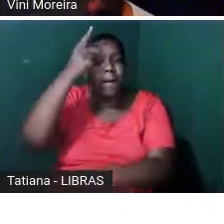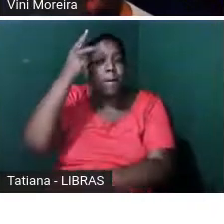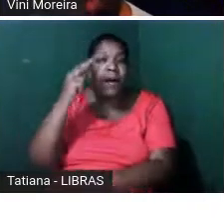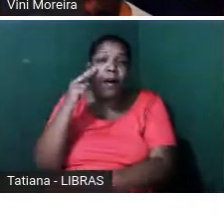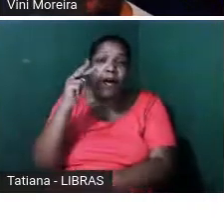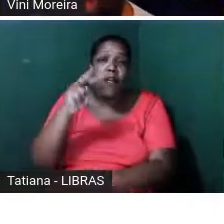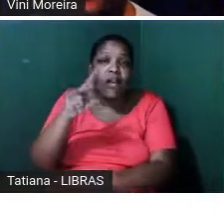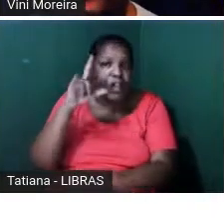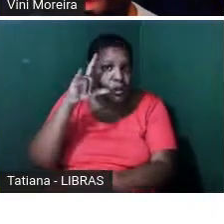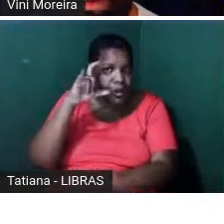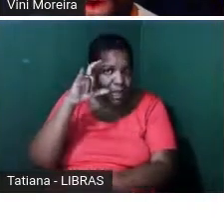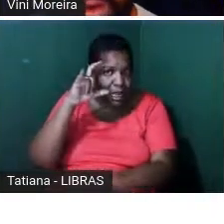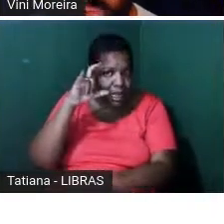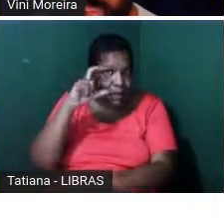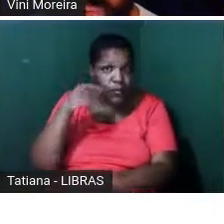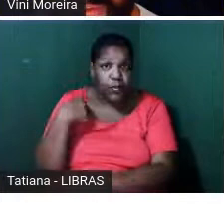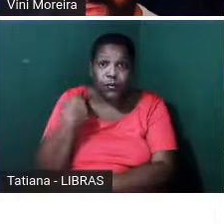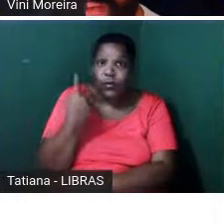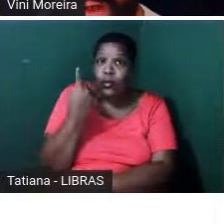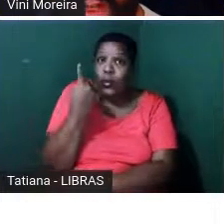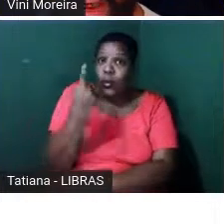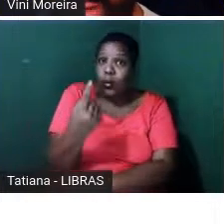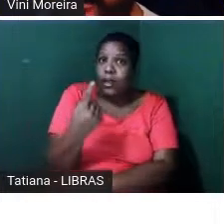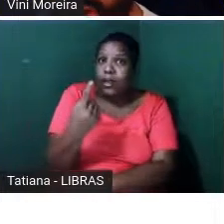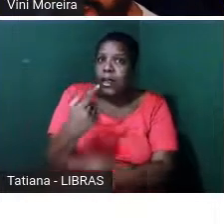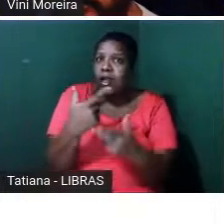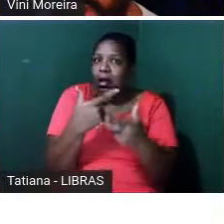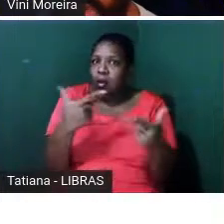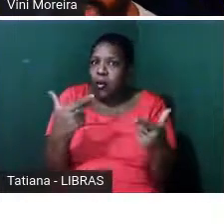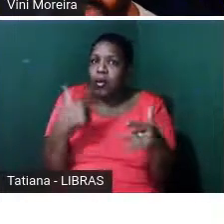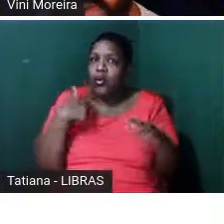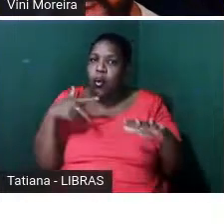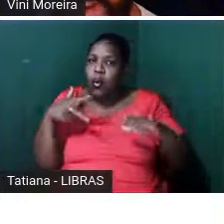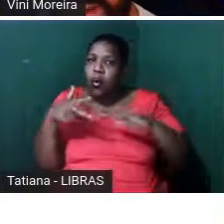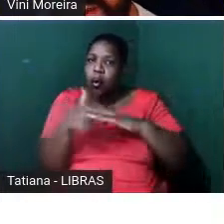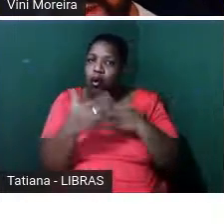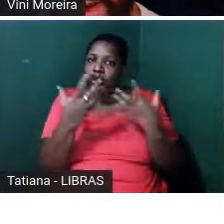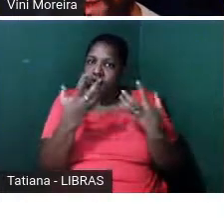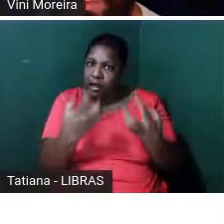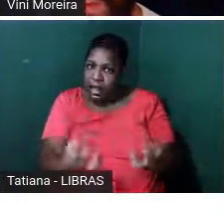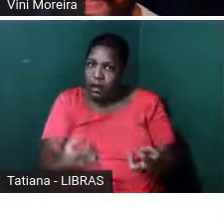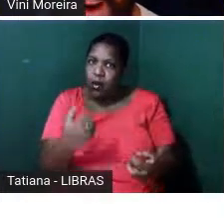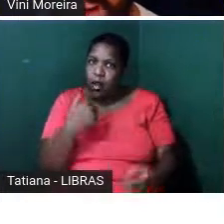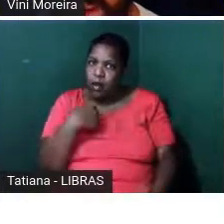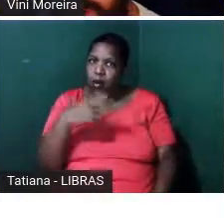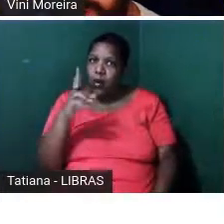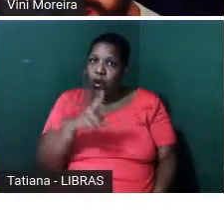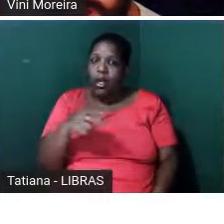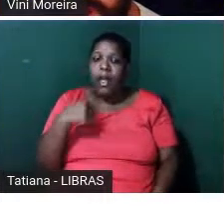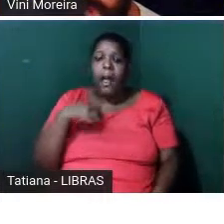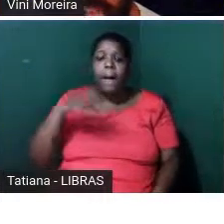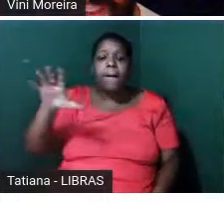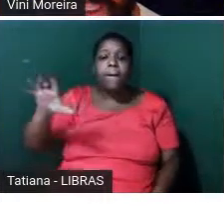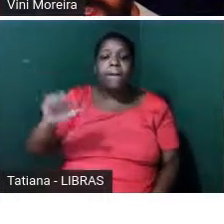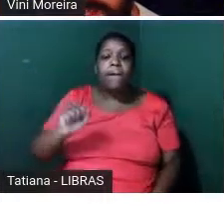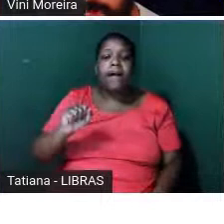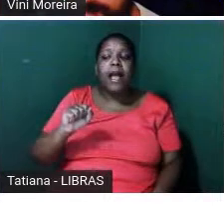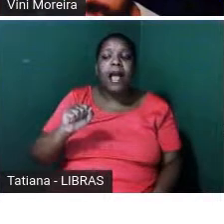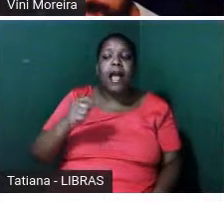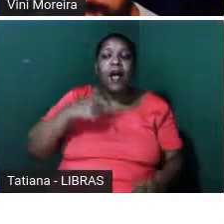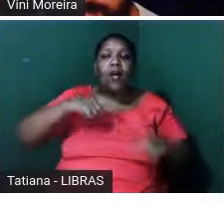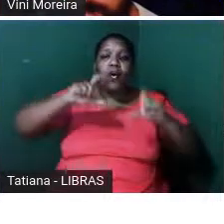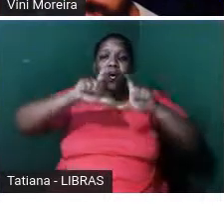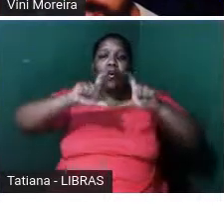ver alguma coisa no Instagram e o único recurso além do corte seco que eu fiz aqui foi pegar uma um